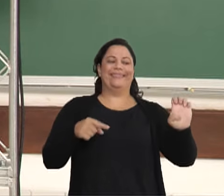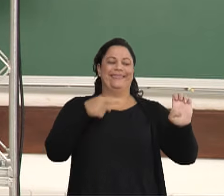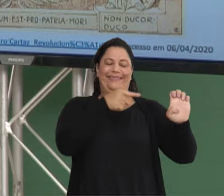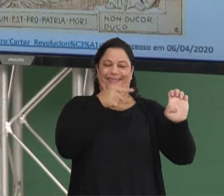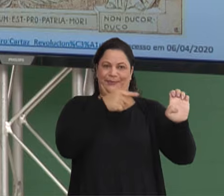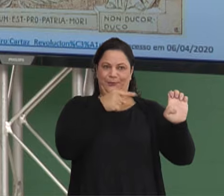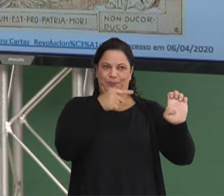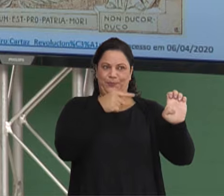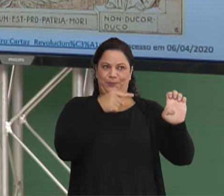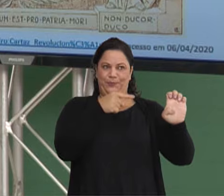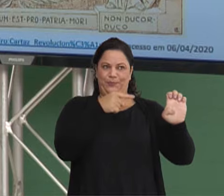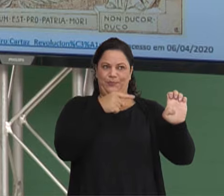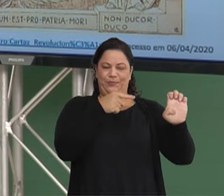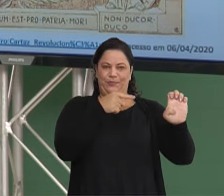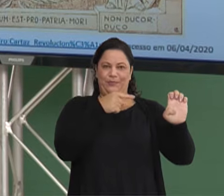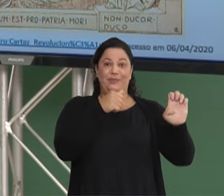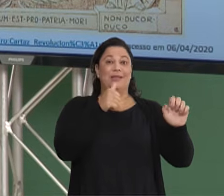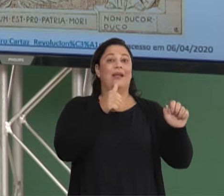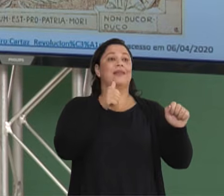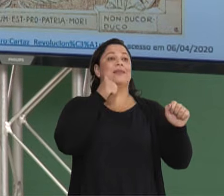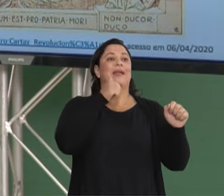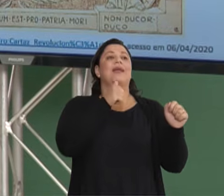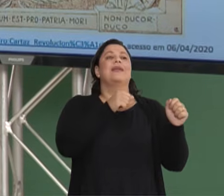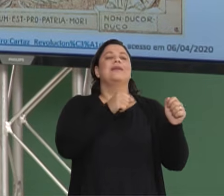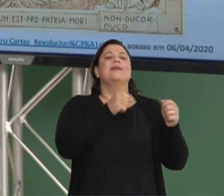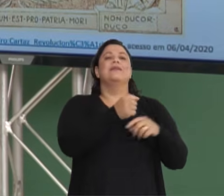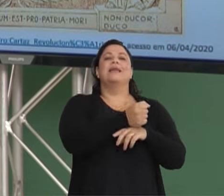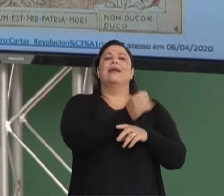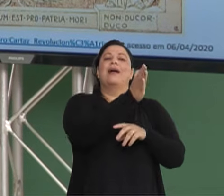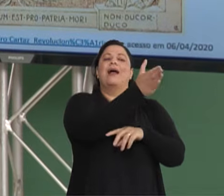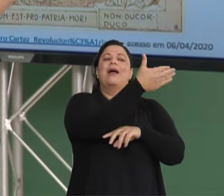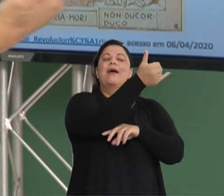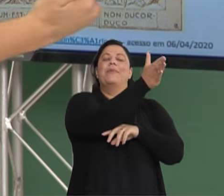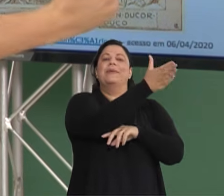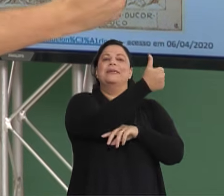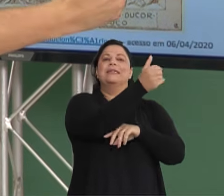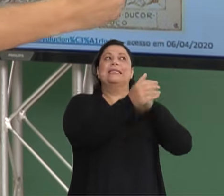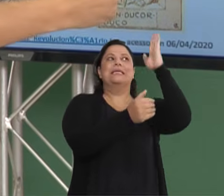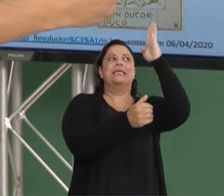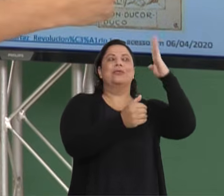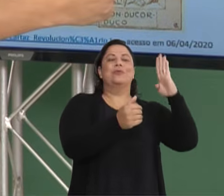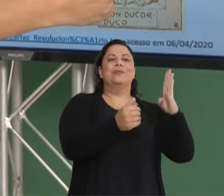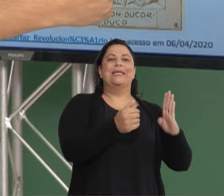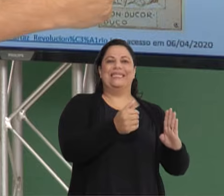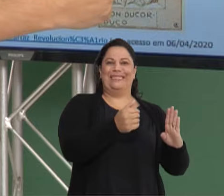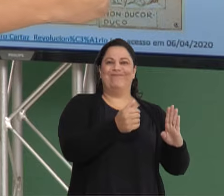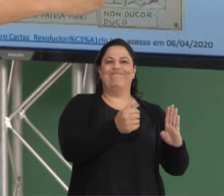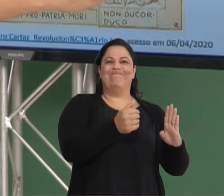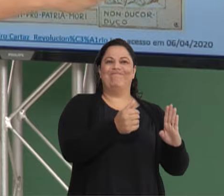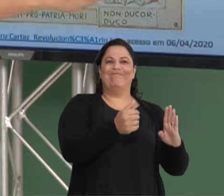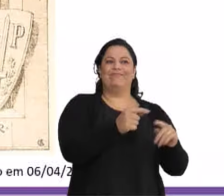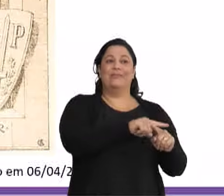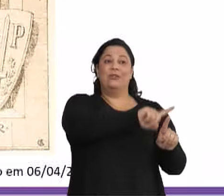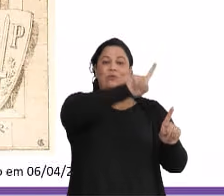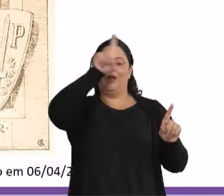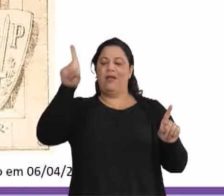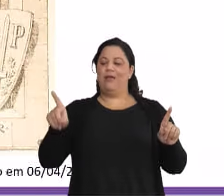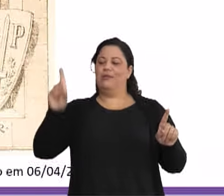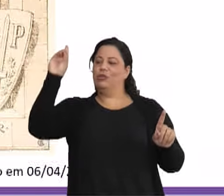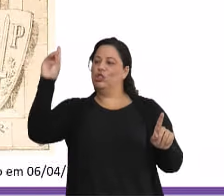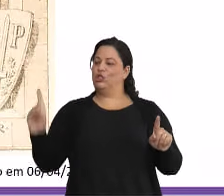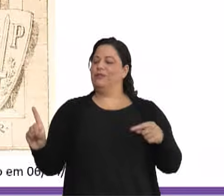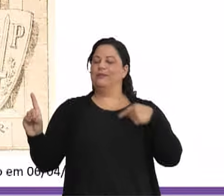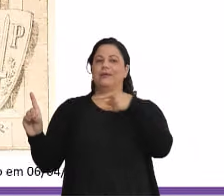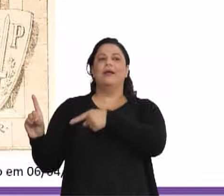República segurando a bandeira do Brasil, a República do Brasil, e do lado direito você tem a Liberdade, e a Liberdade está segurando